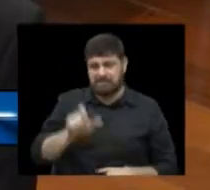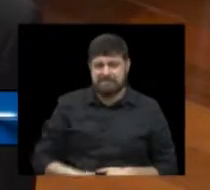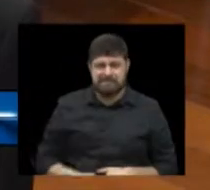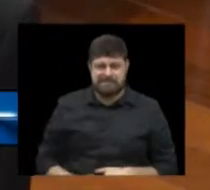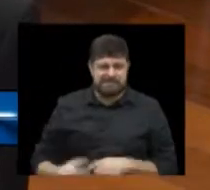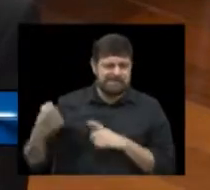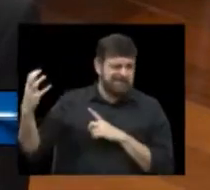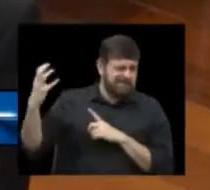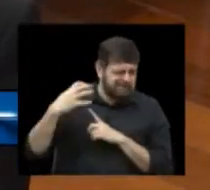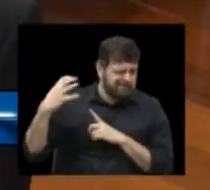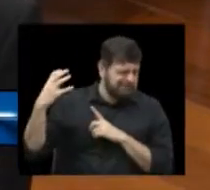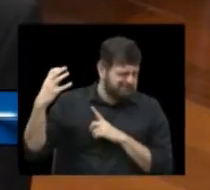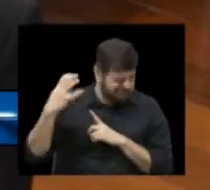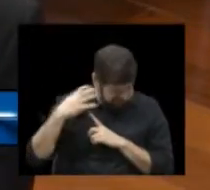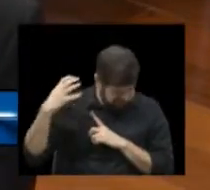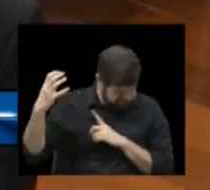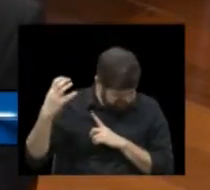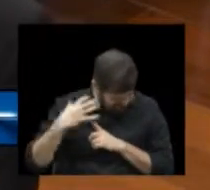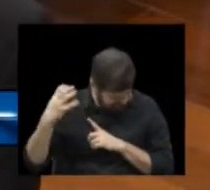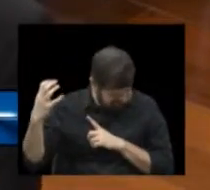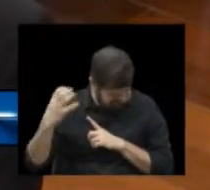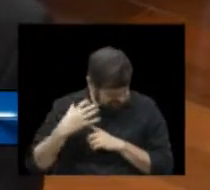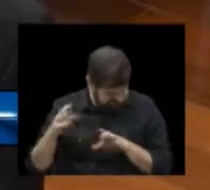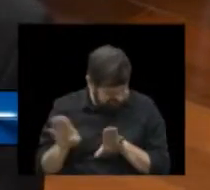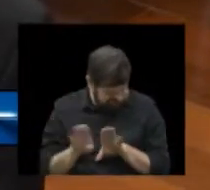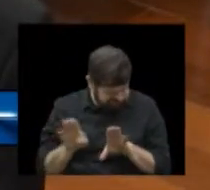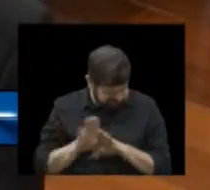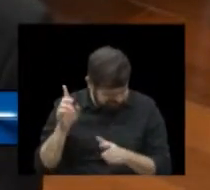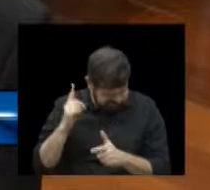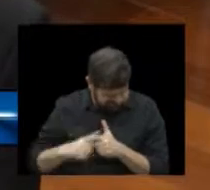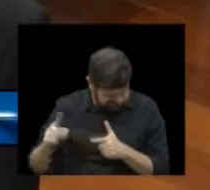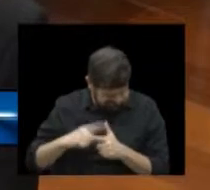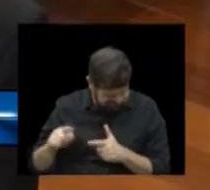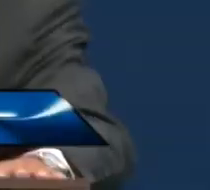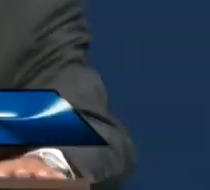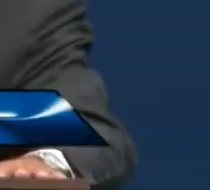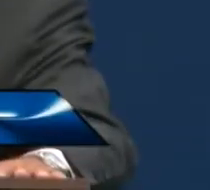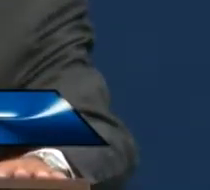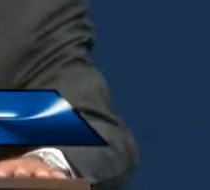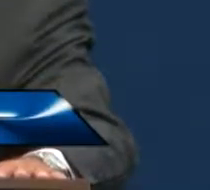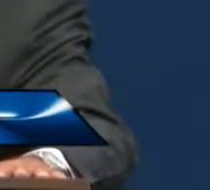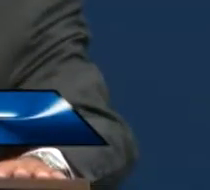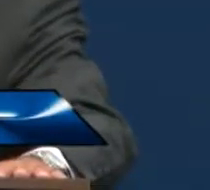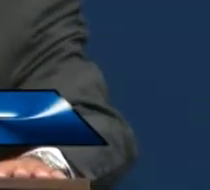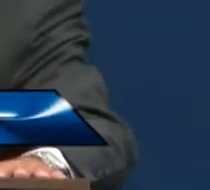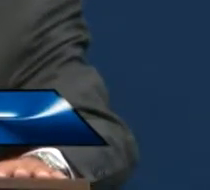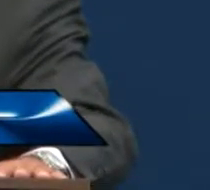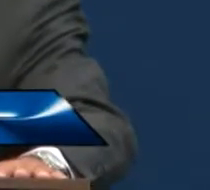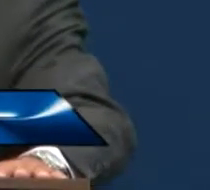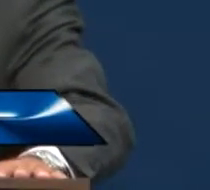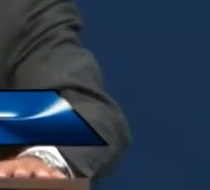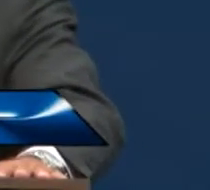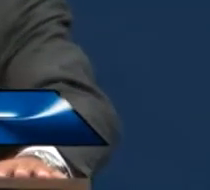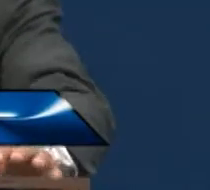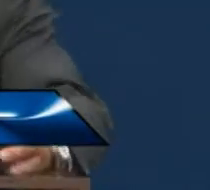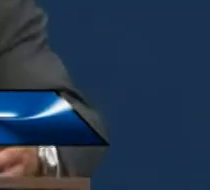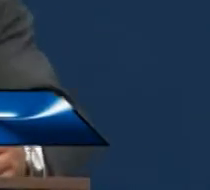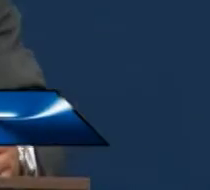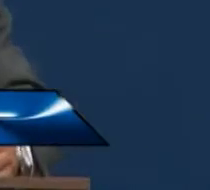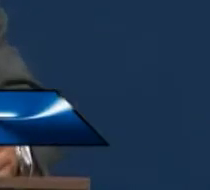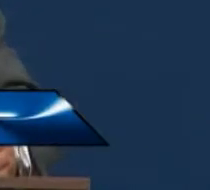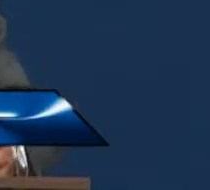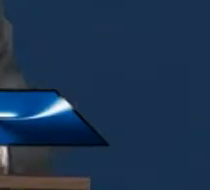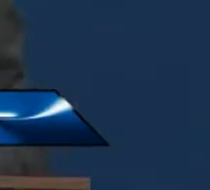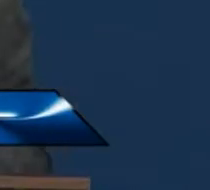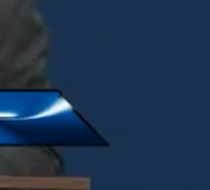pressão e provocando até problemas de saúde mental. O vereador Luiz Cirilo ainda fala sobre